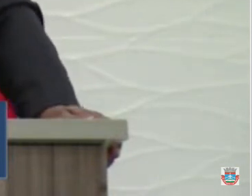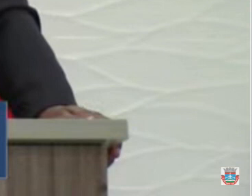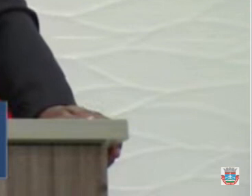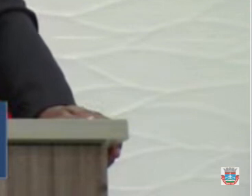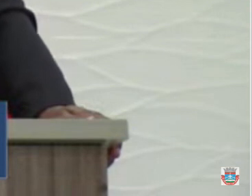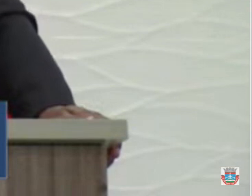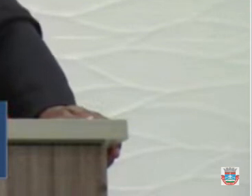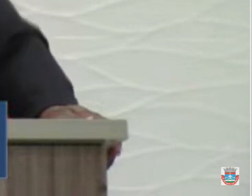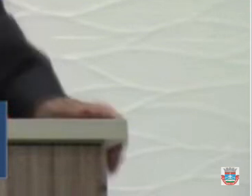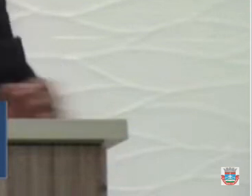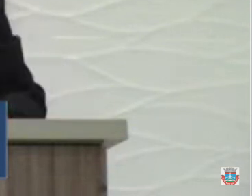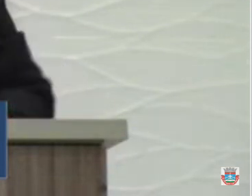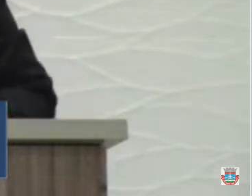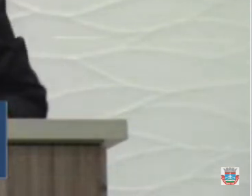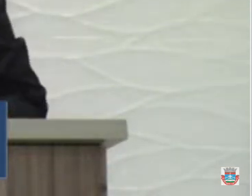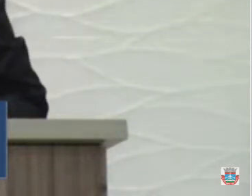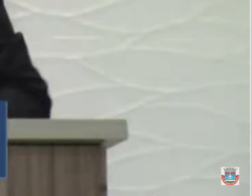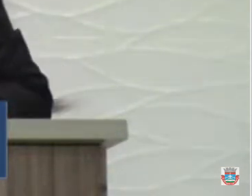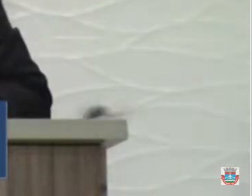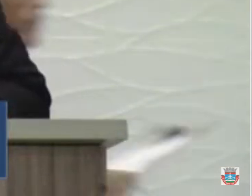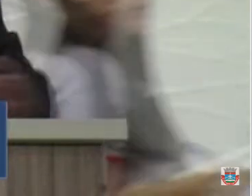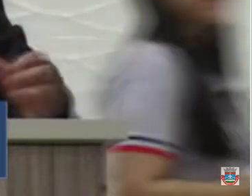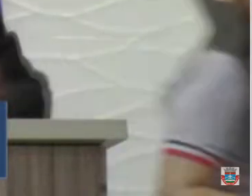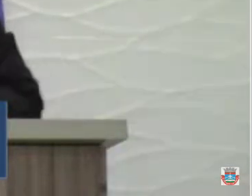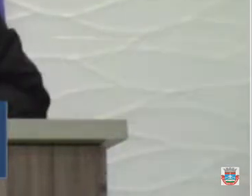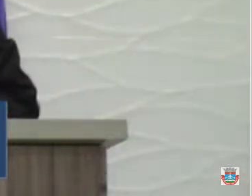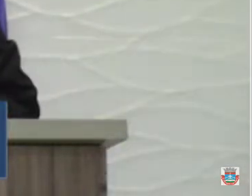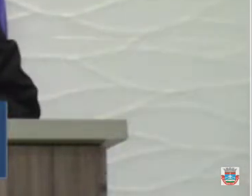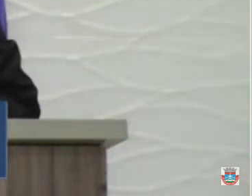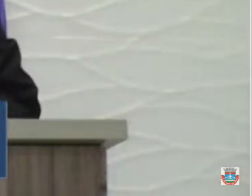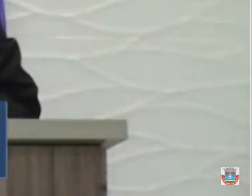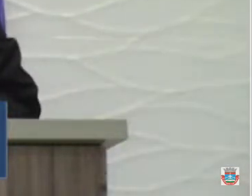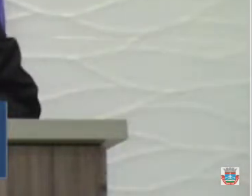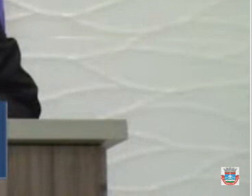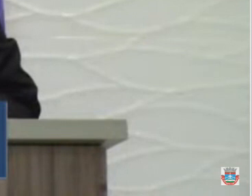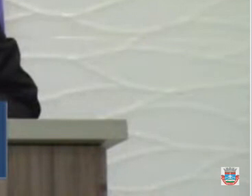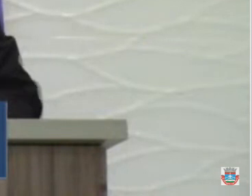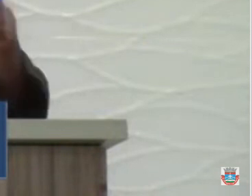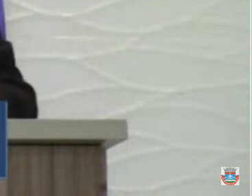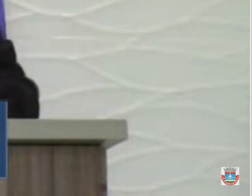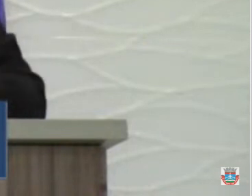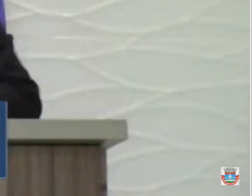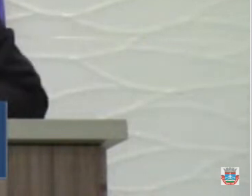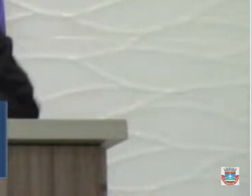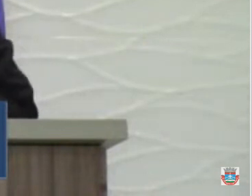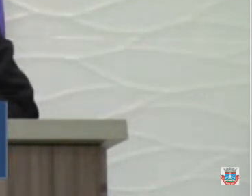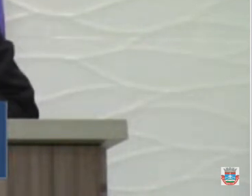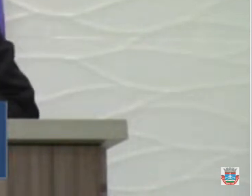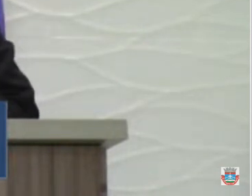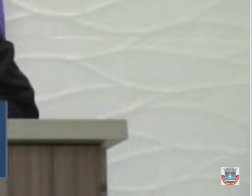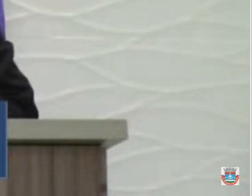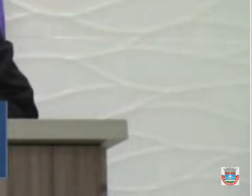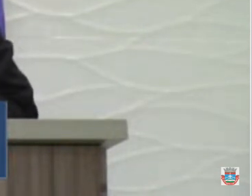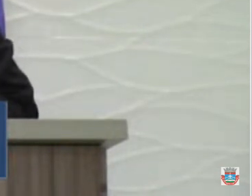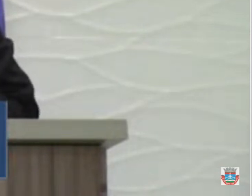trabalho, nós fazemos, não é em véspera de eleição. Por exemplo, amanhã nós temos que ir com 2 carros para